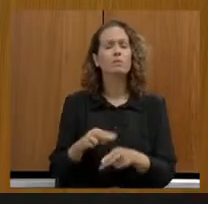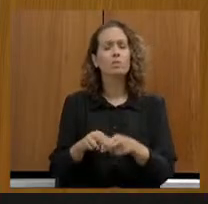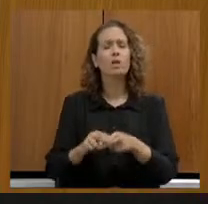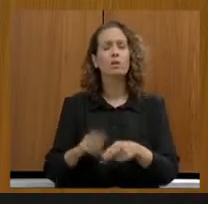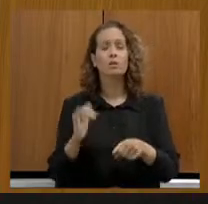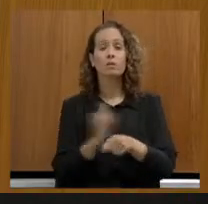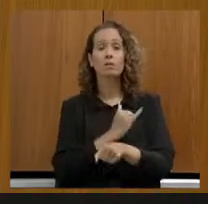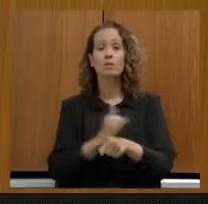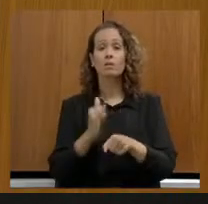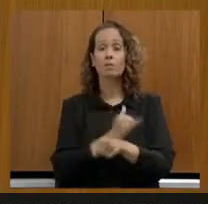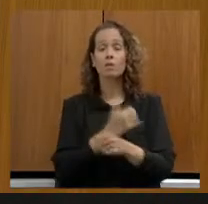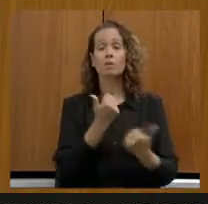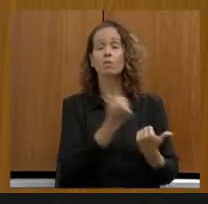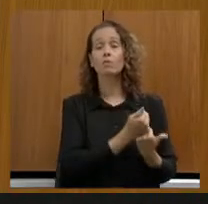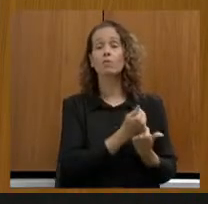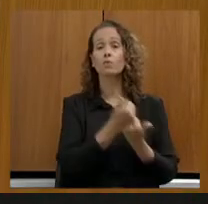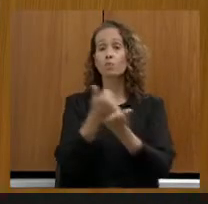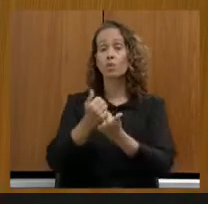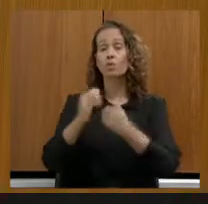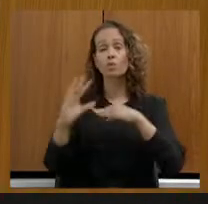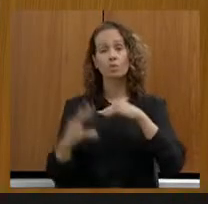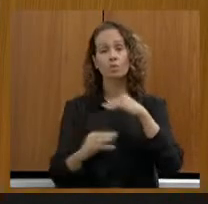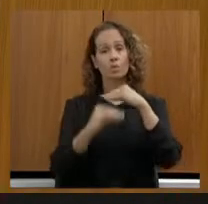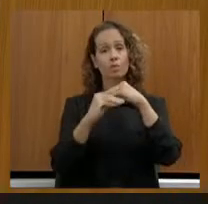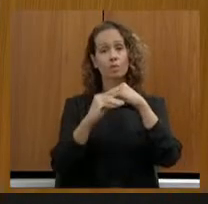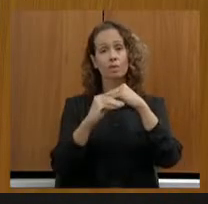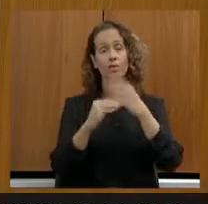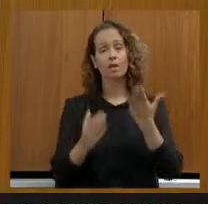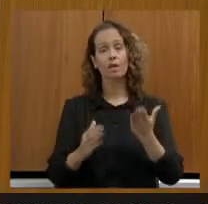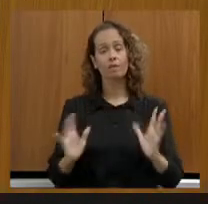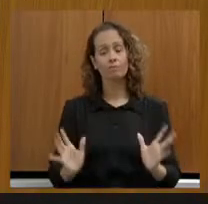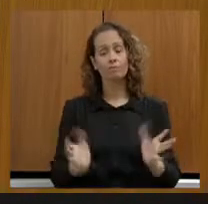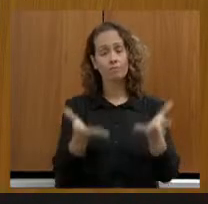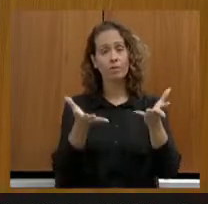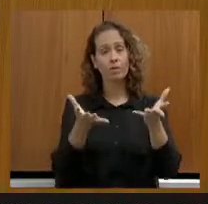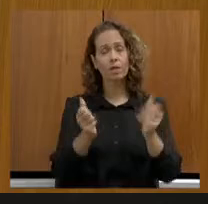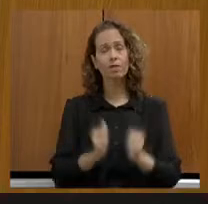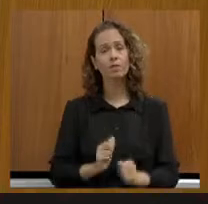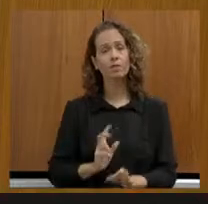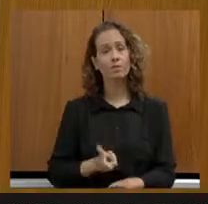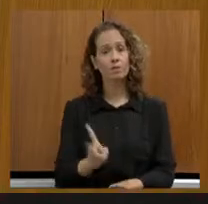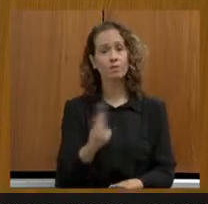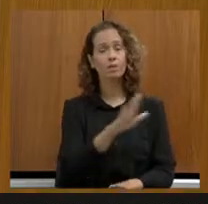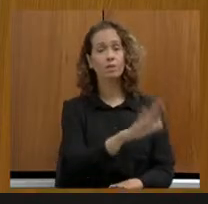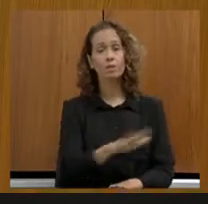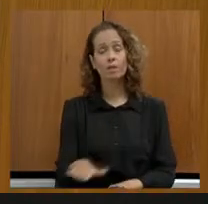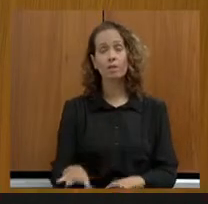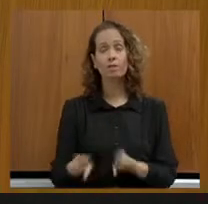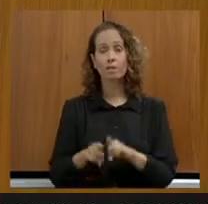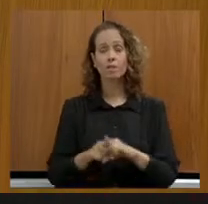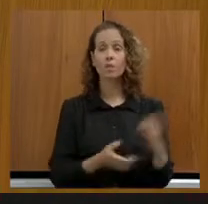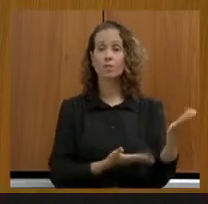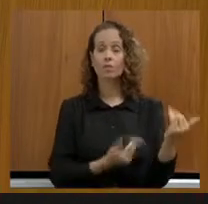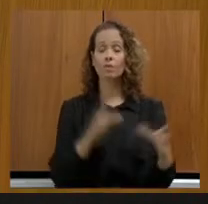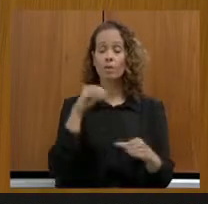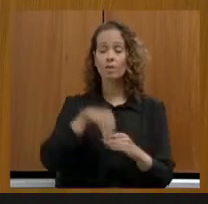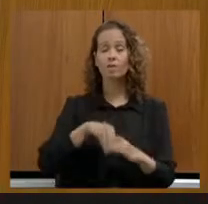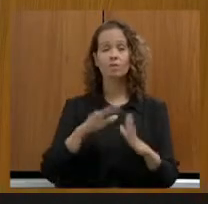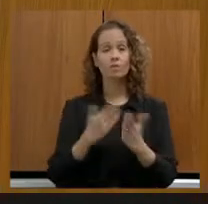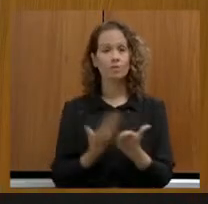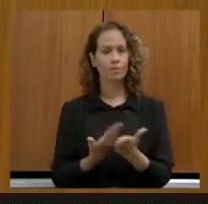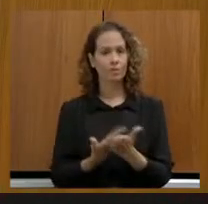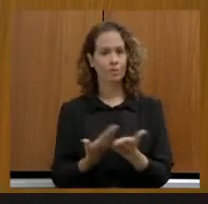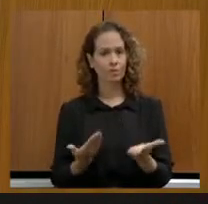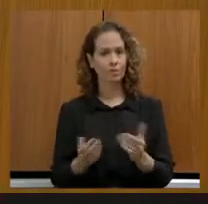estratégias de dar um suporte complementar que ancora-se a permanência das crianças e jovens as escolas